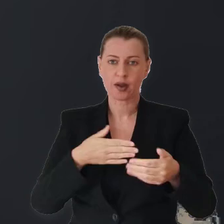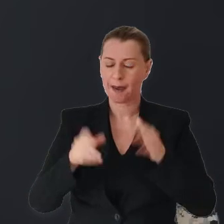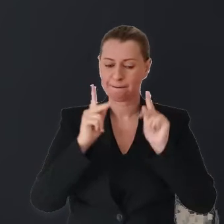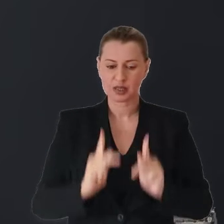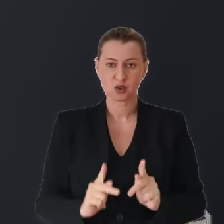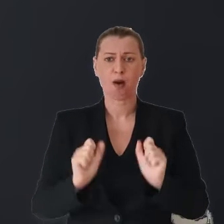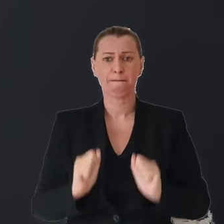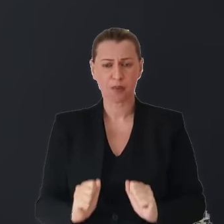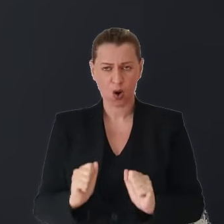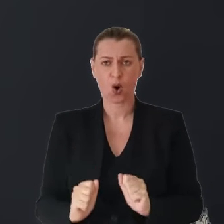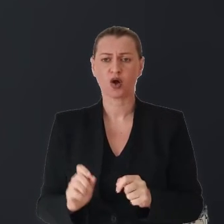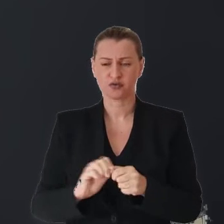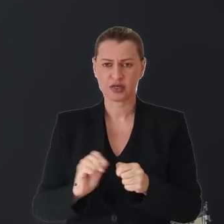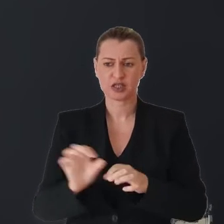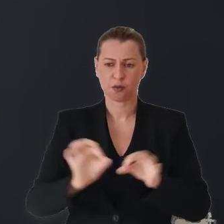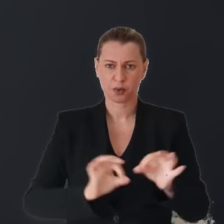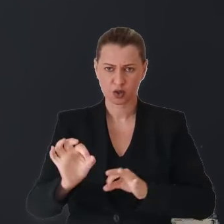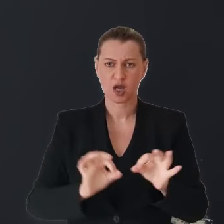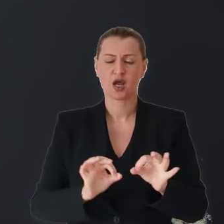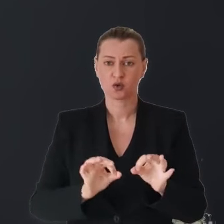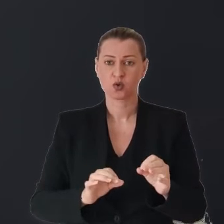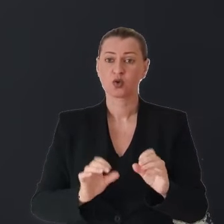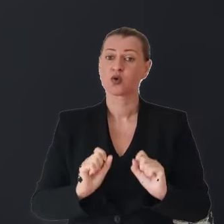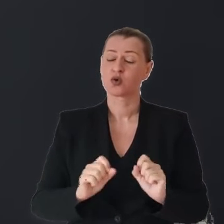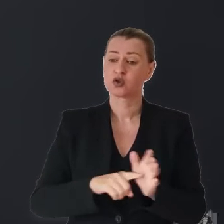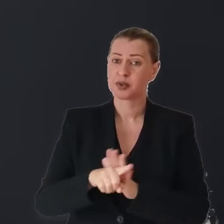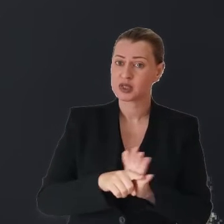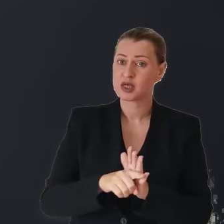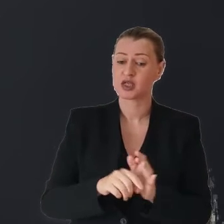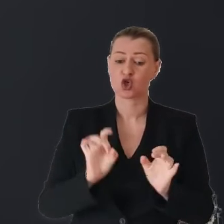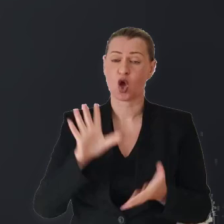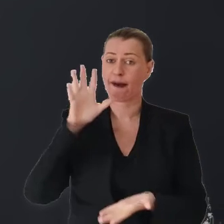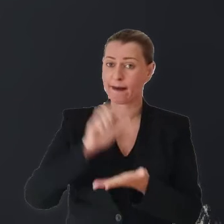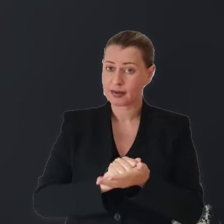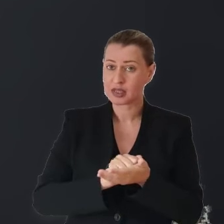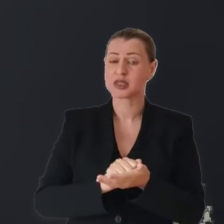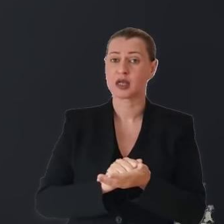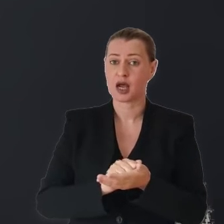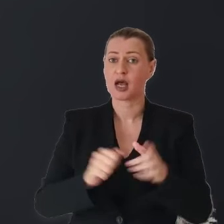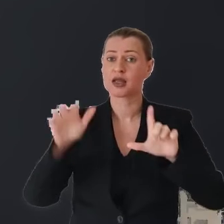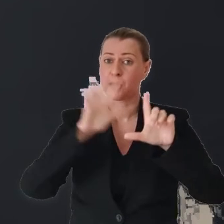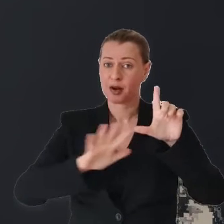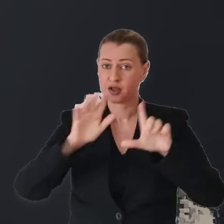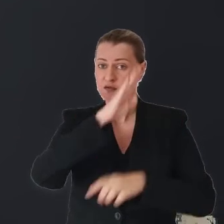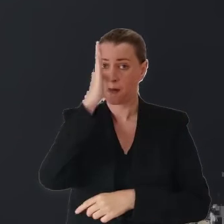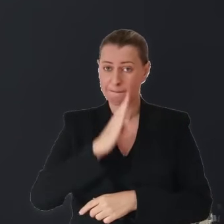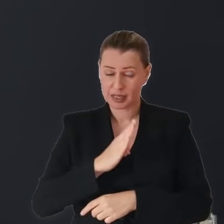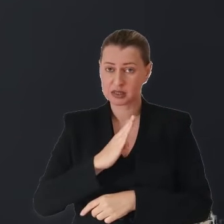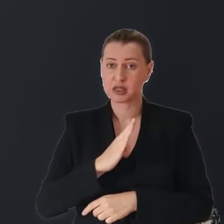pessoa, ela pode submeter um projeto de pesquisa, tá? Ela vai se cadastrar na plataforma Brasil, então ela